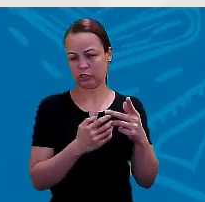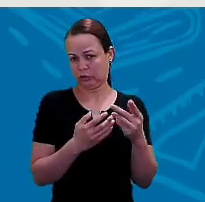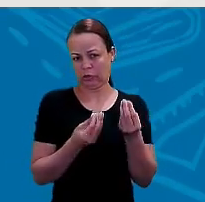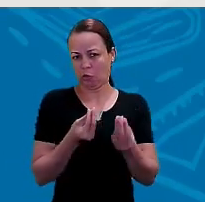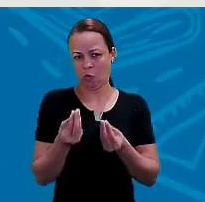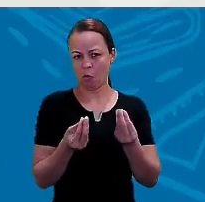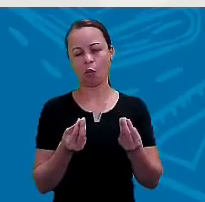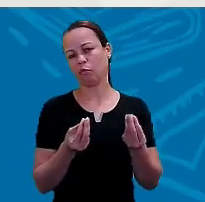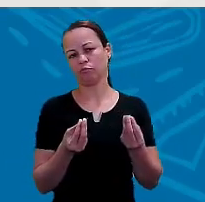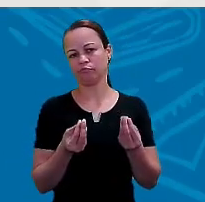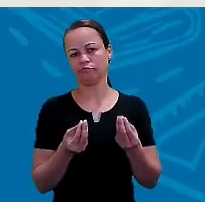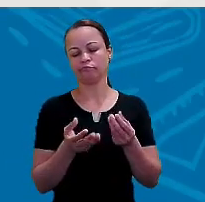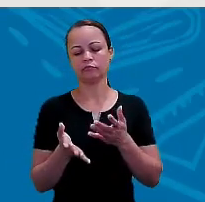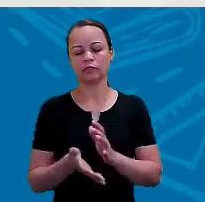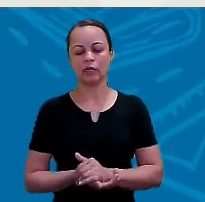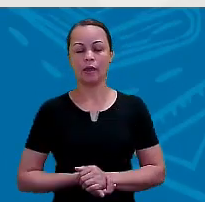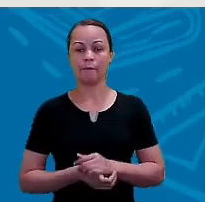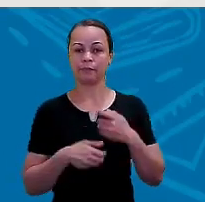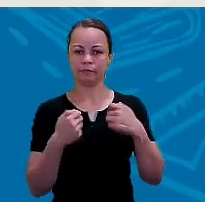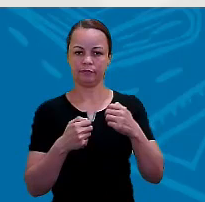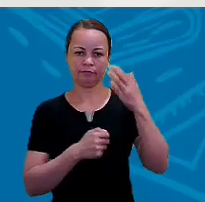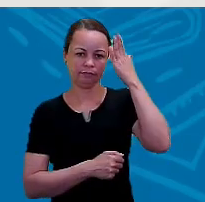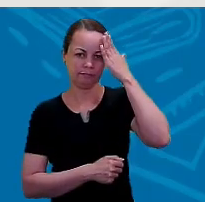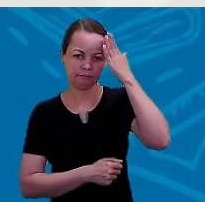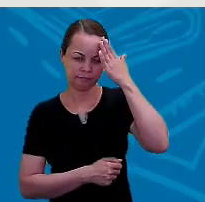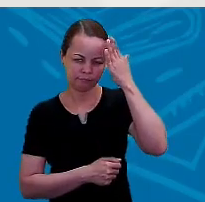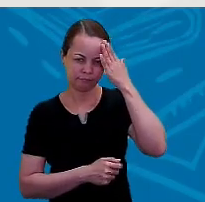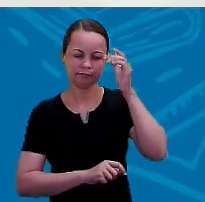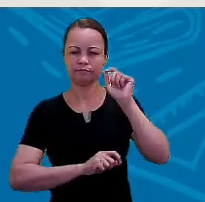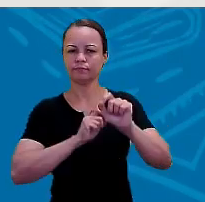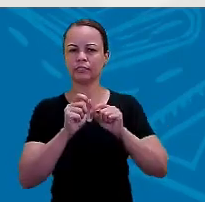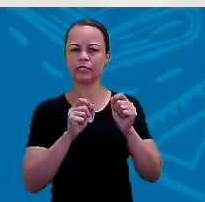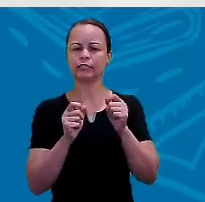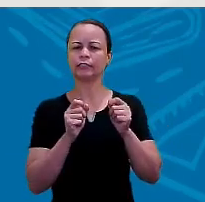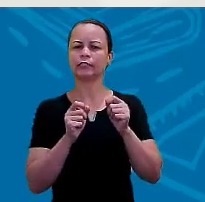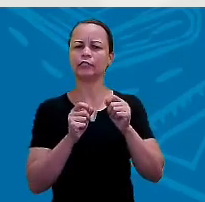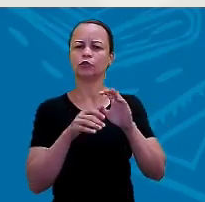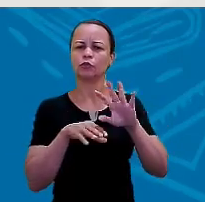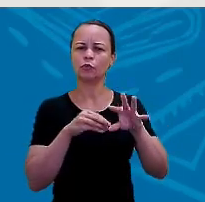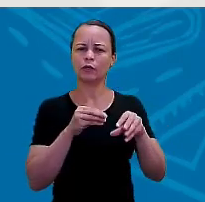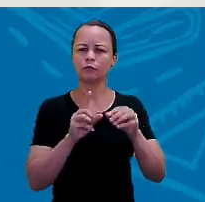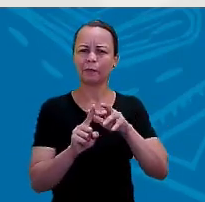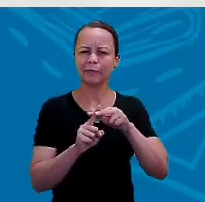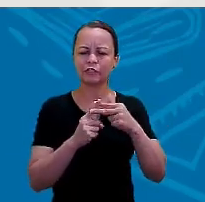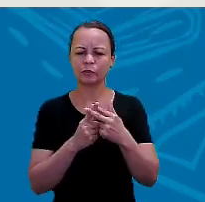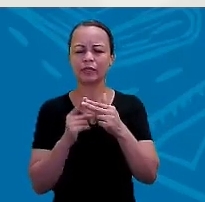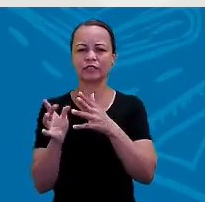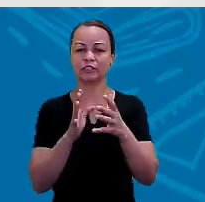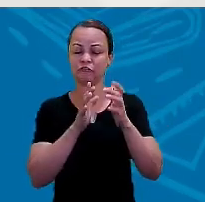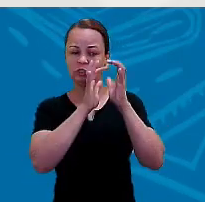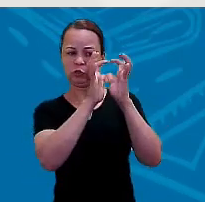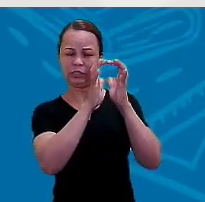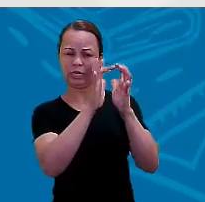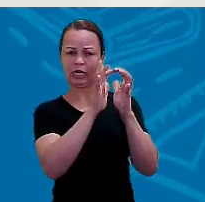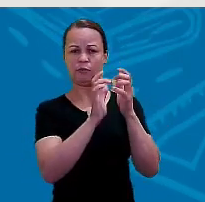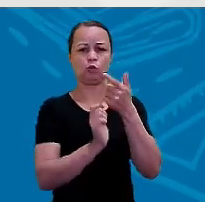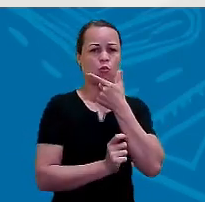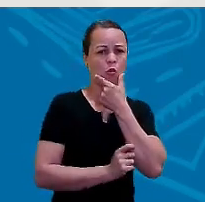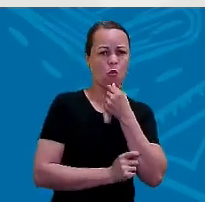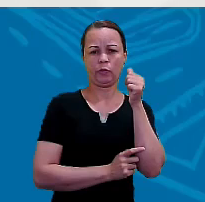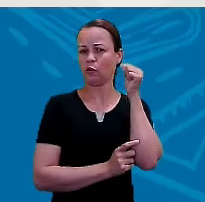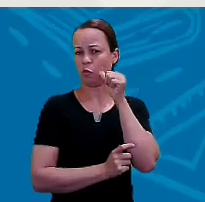que entender que dentro de uma perspectiva neurológica, dentro de uma perspectiva cerebral, o cérebro, tanto de homem quanto de